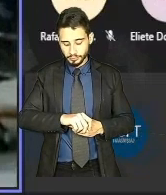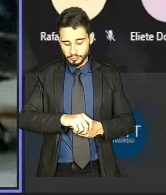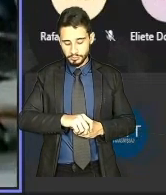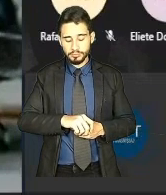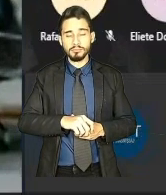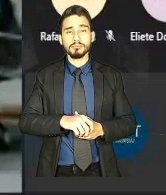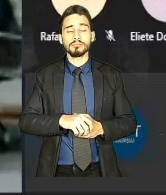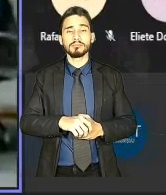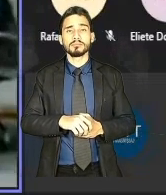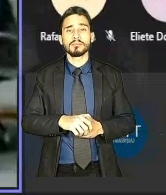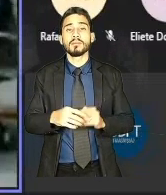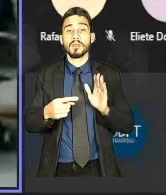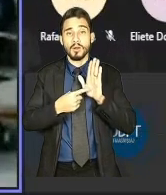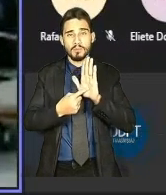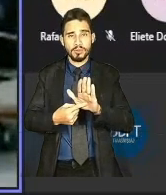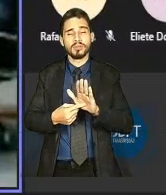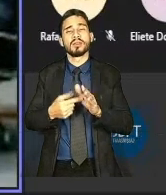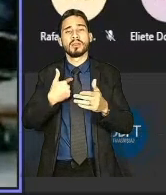demonstrando a